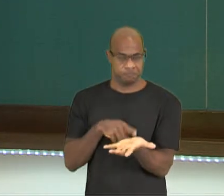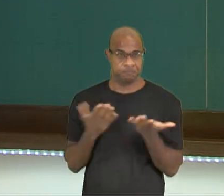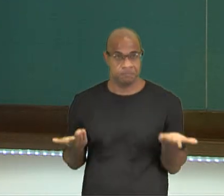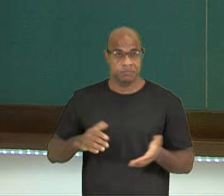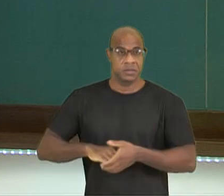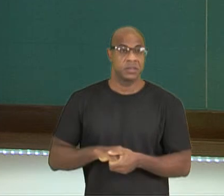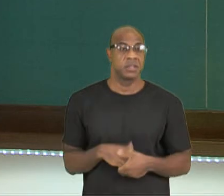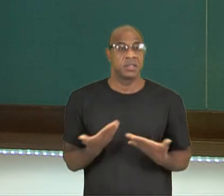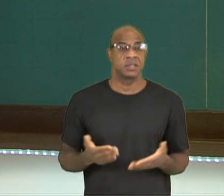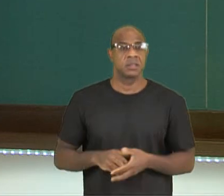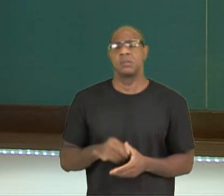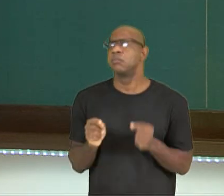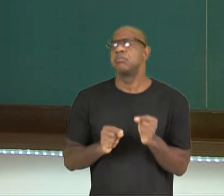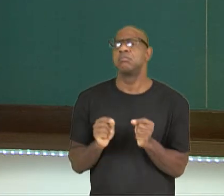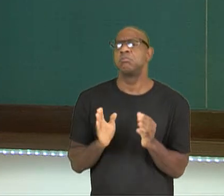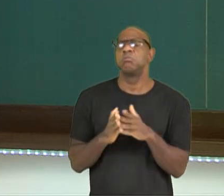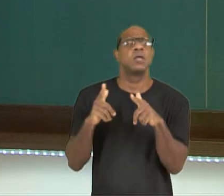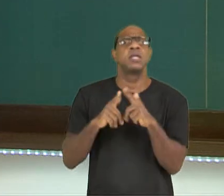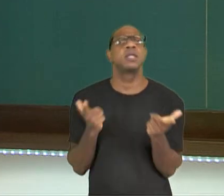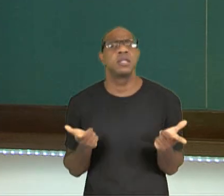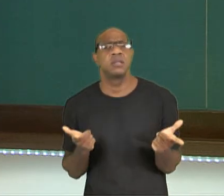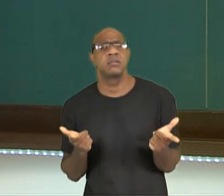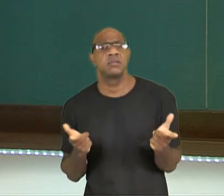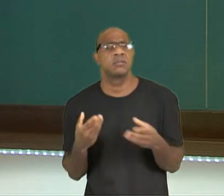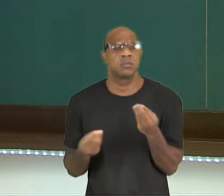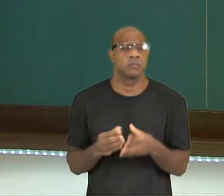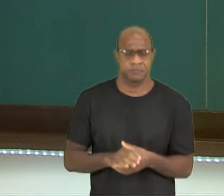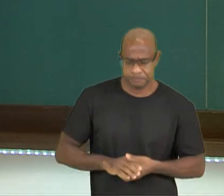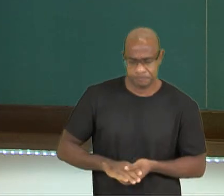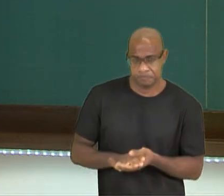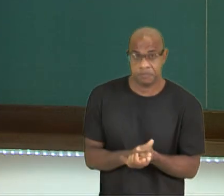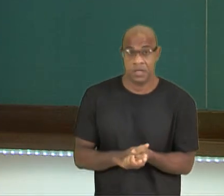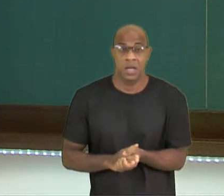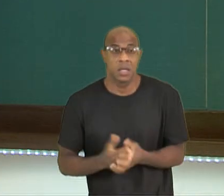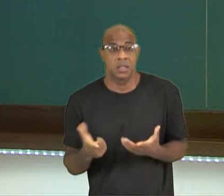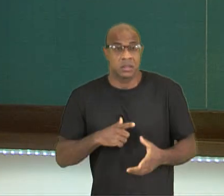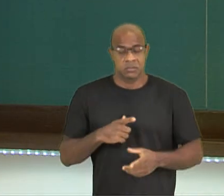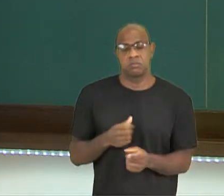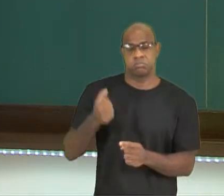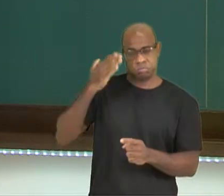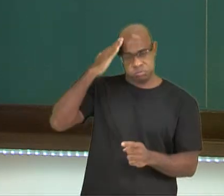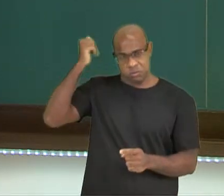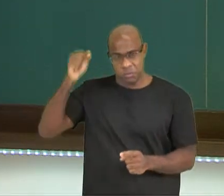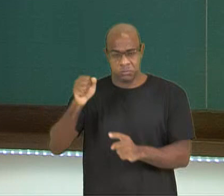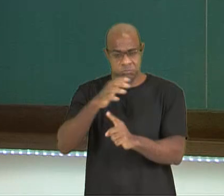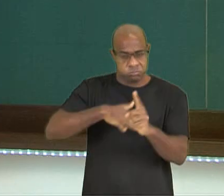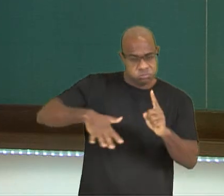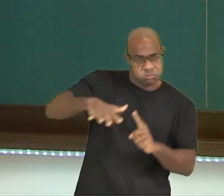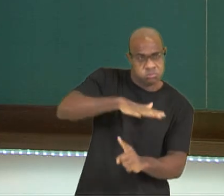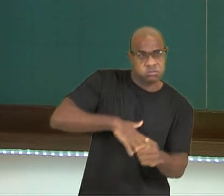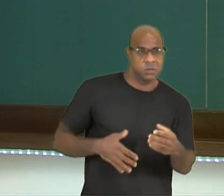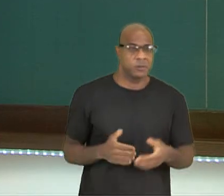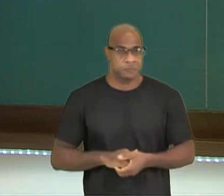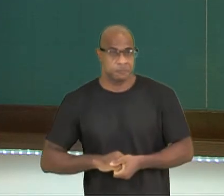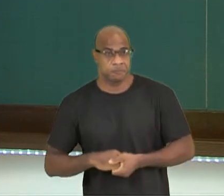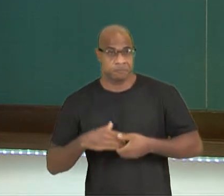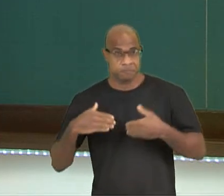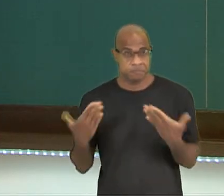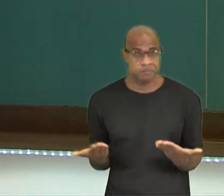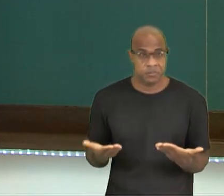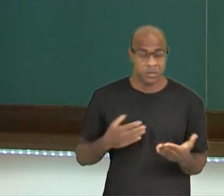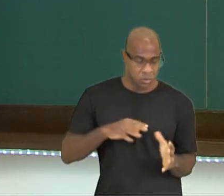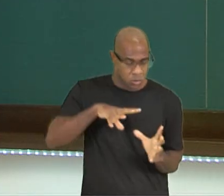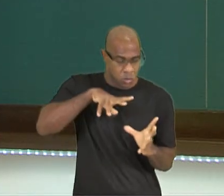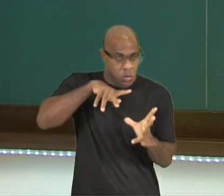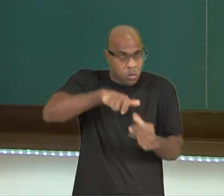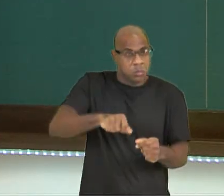das grandes mecenas desses artistas, né, e dessa sociedade, porque ela vai fechar os olhos para uma coisa e o mundo